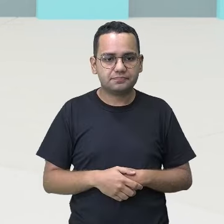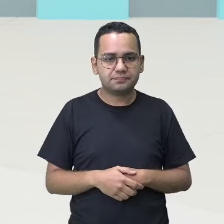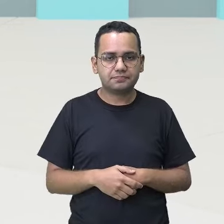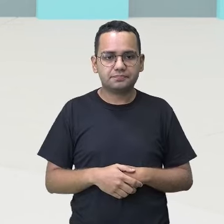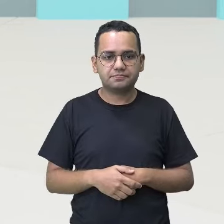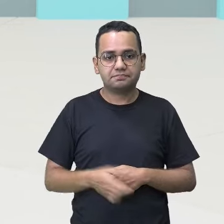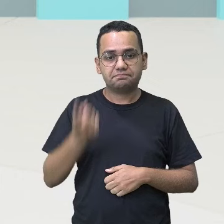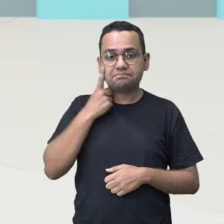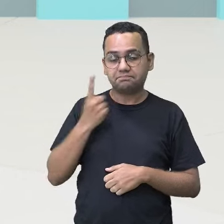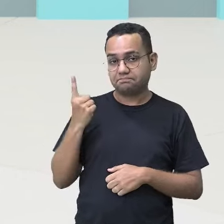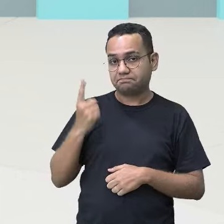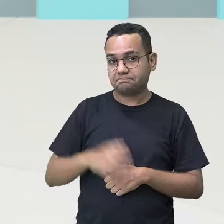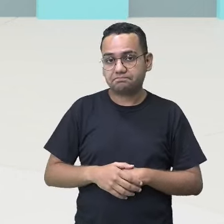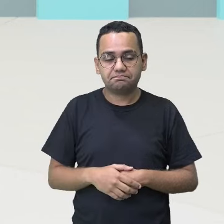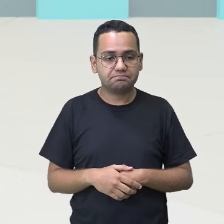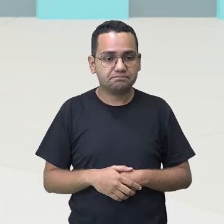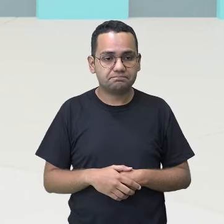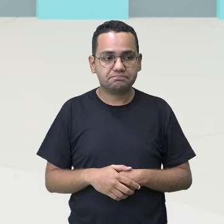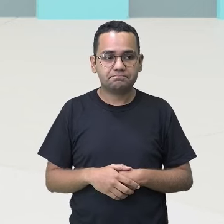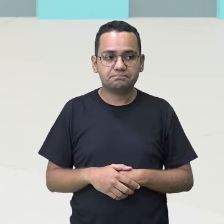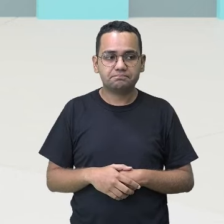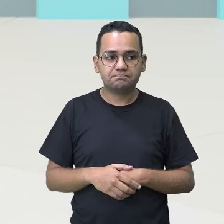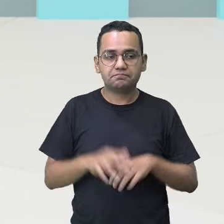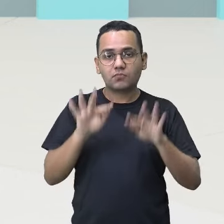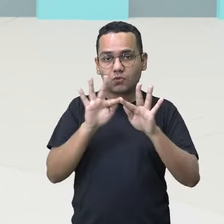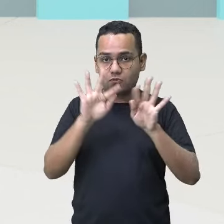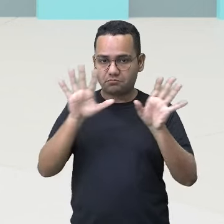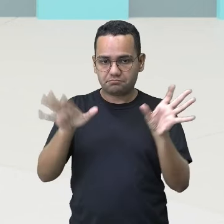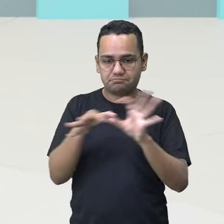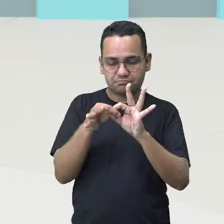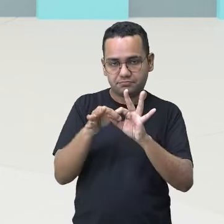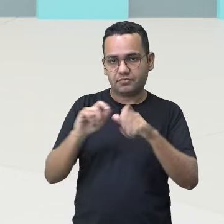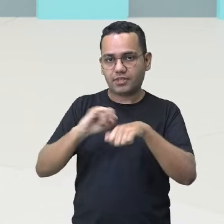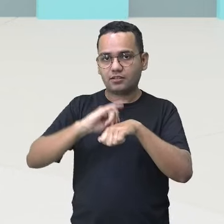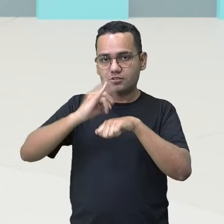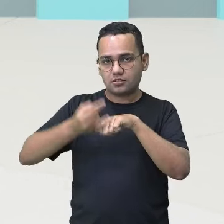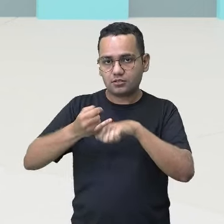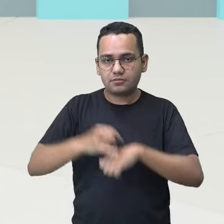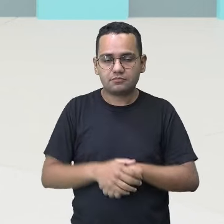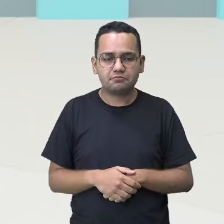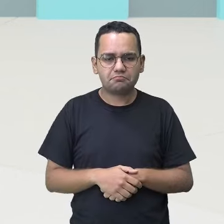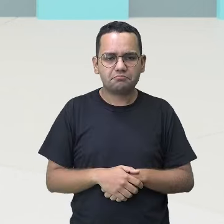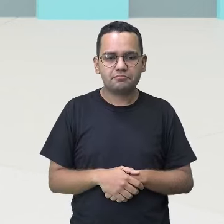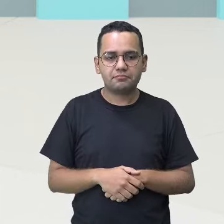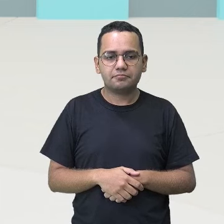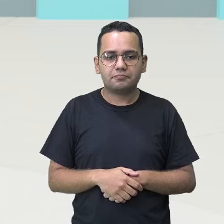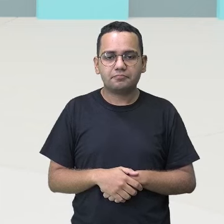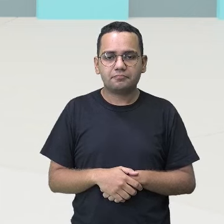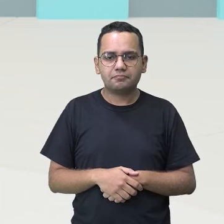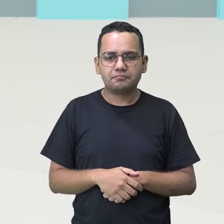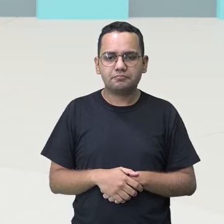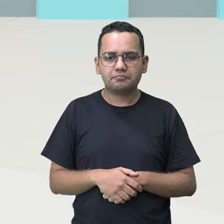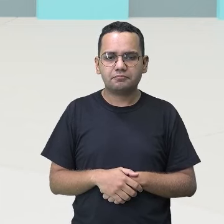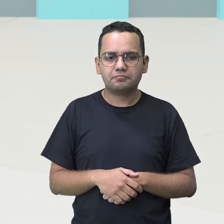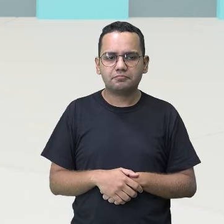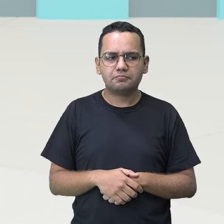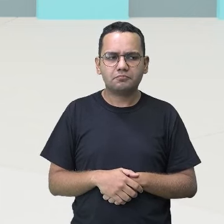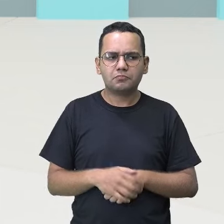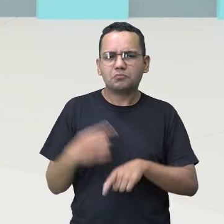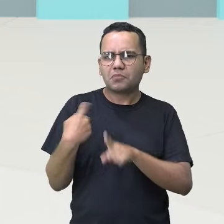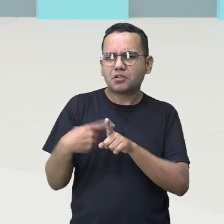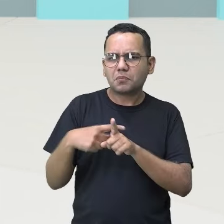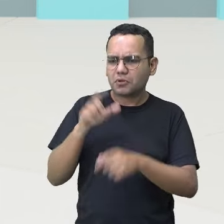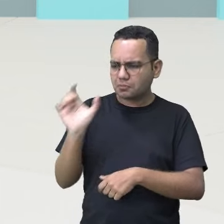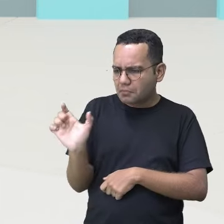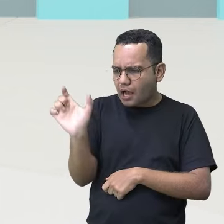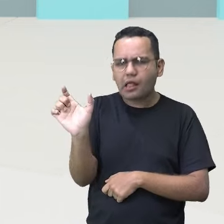fato que vai aparecer aí oração subordinada adjetiva Então vamos entender por partes Por que essa oração em